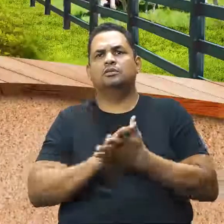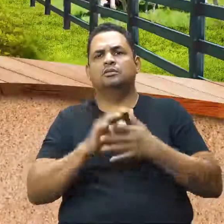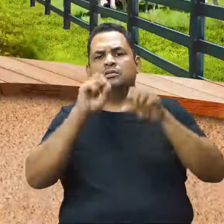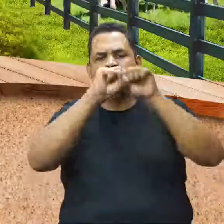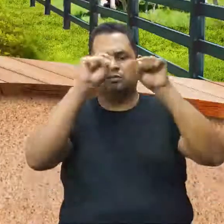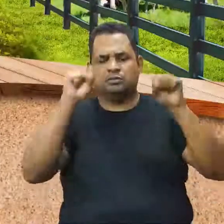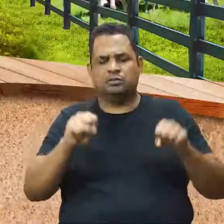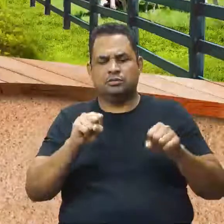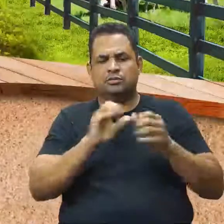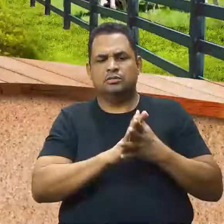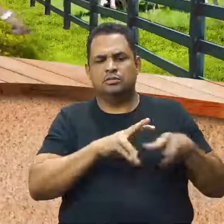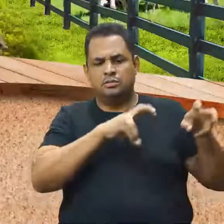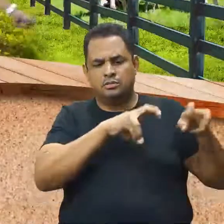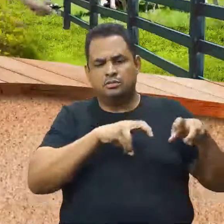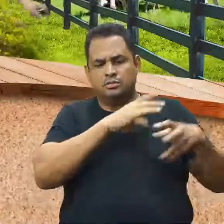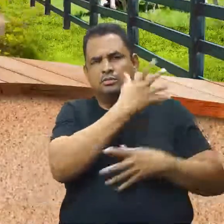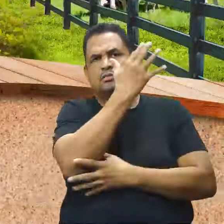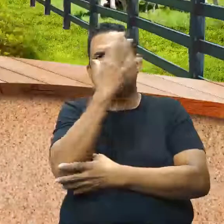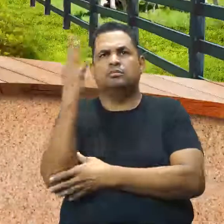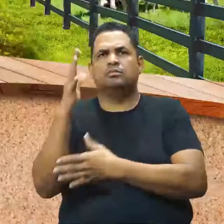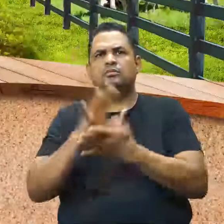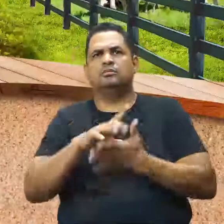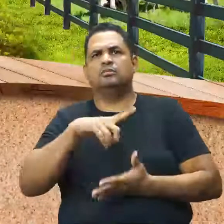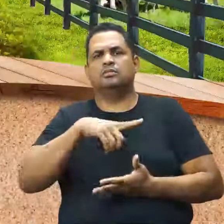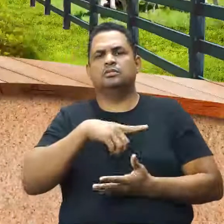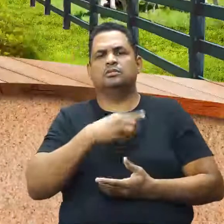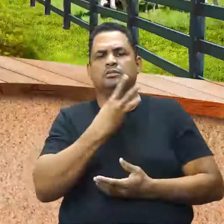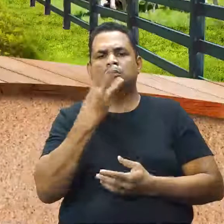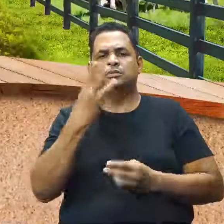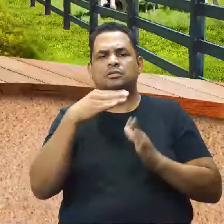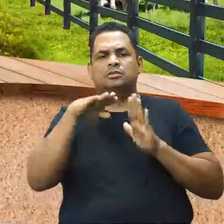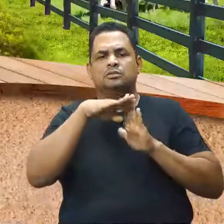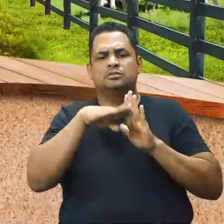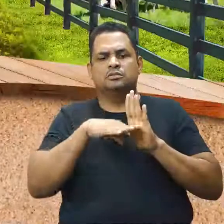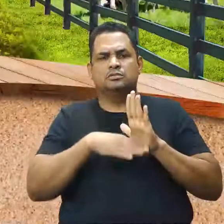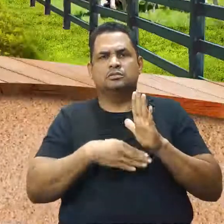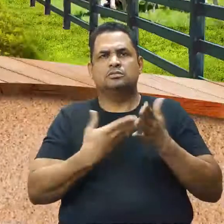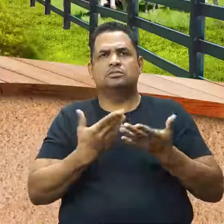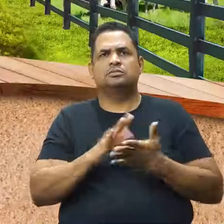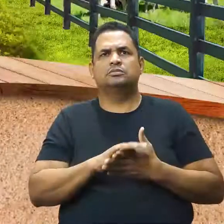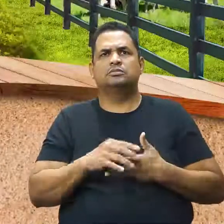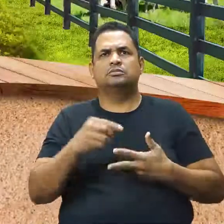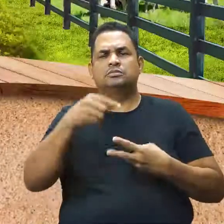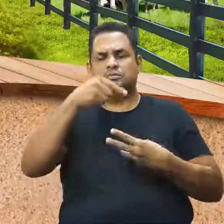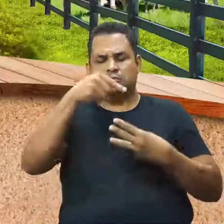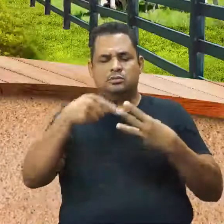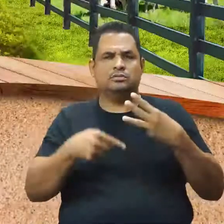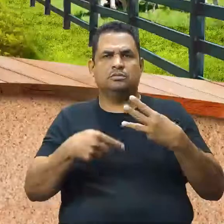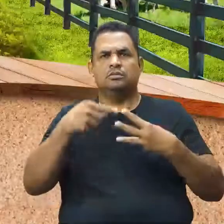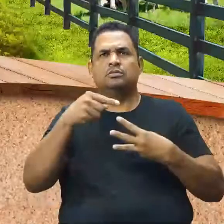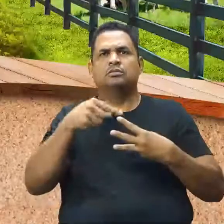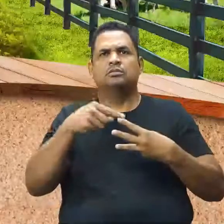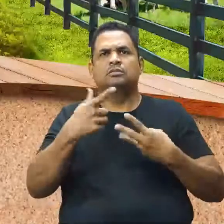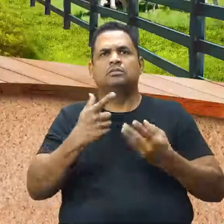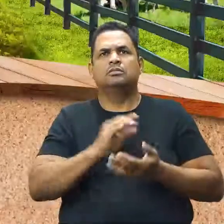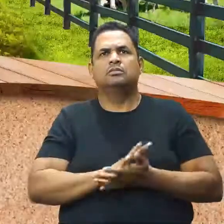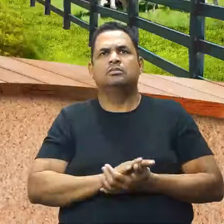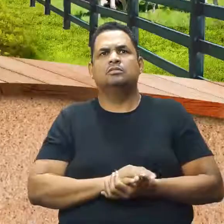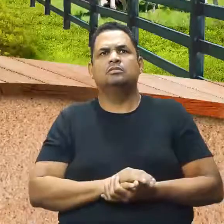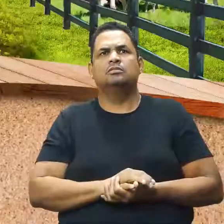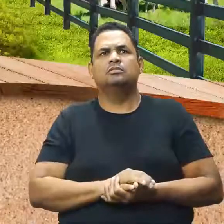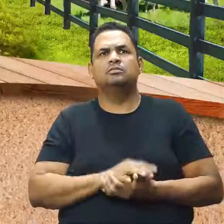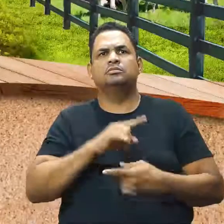sistemas agroflorestais, que tem 3 classificações, tá, pessoal? Quando a gente classifica eles. Então,